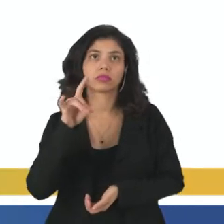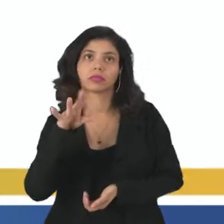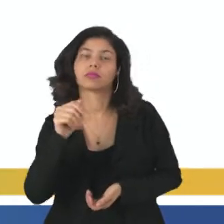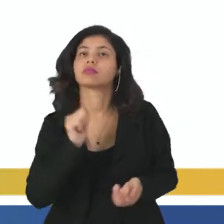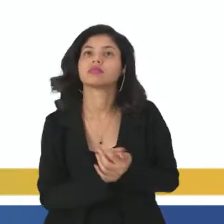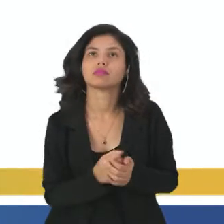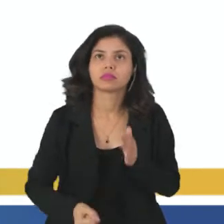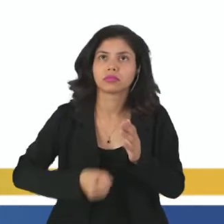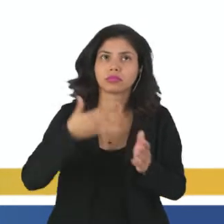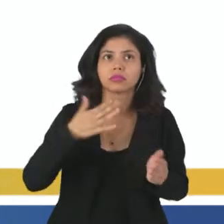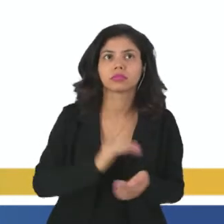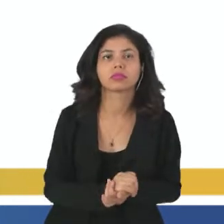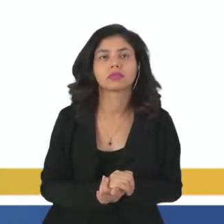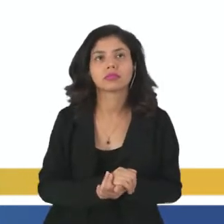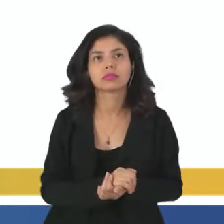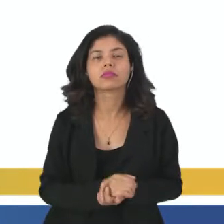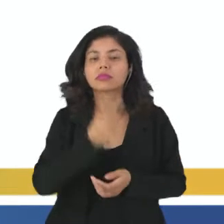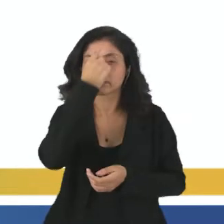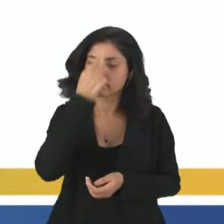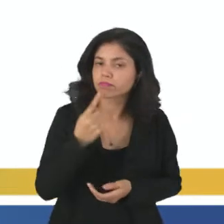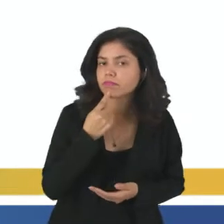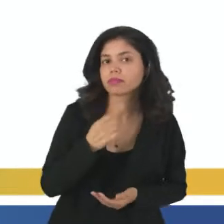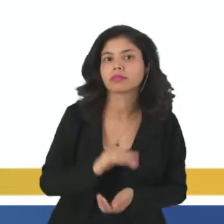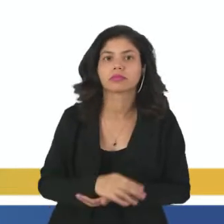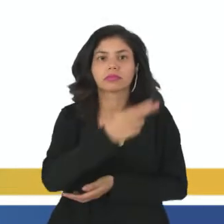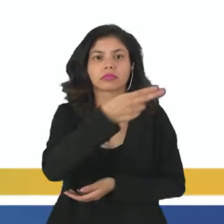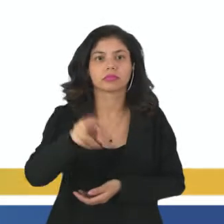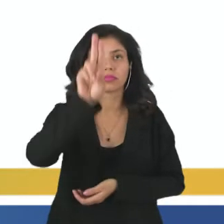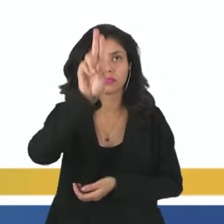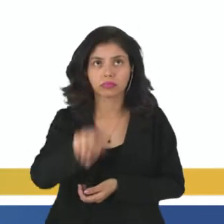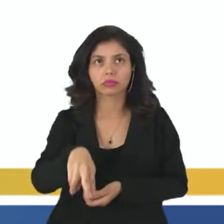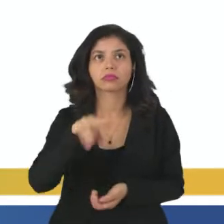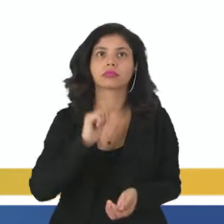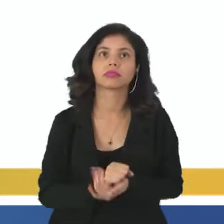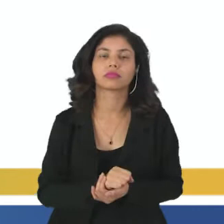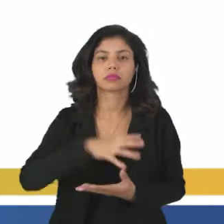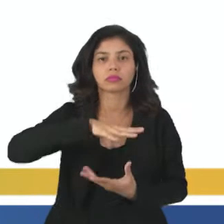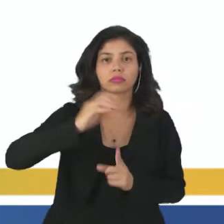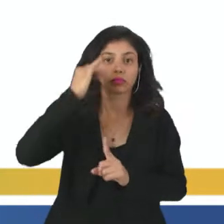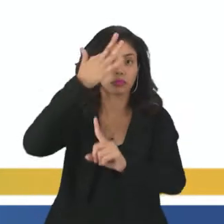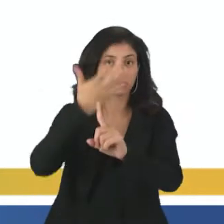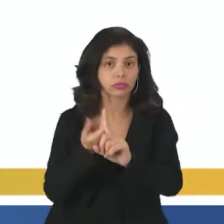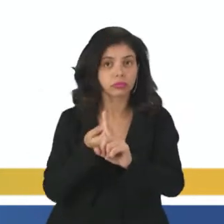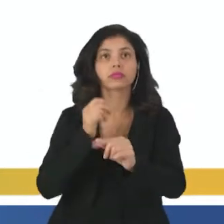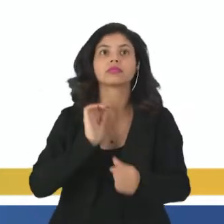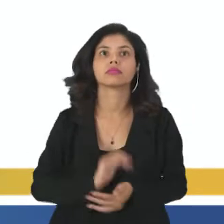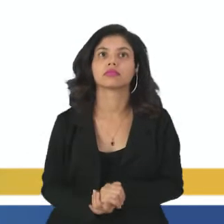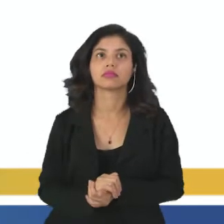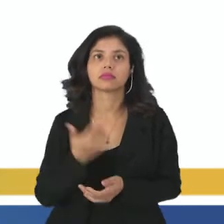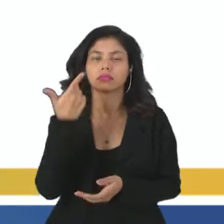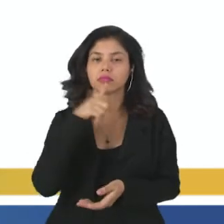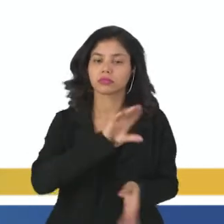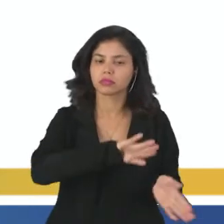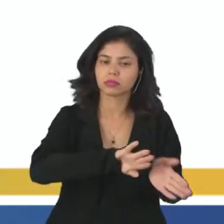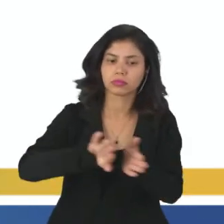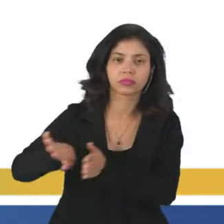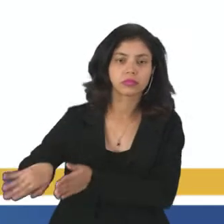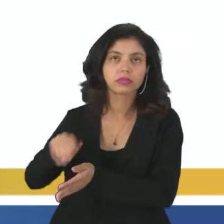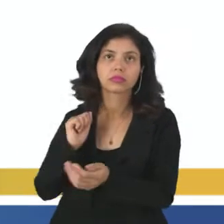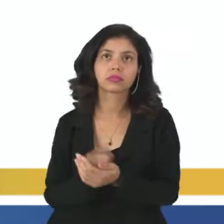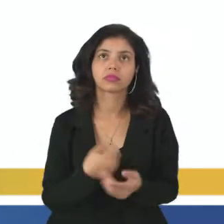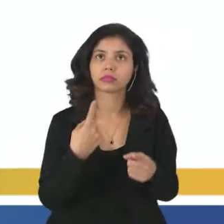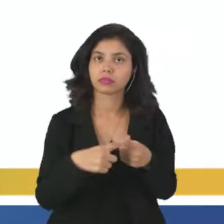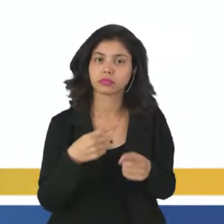vez mais essa figura do Papa, da igreja, da salvação, entrou em descrédito justamente por conta